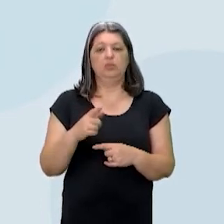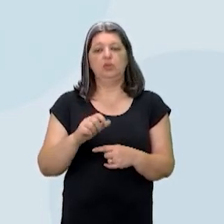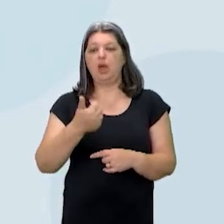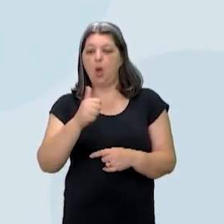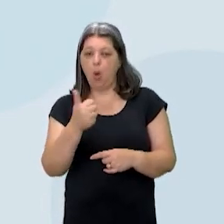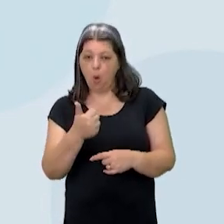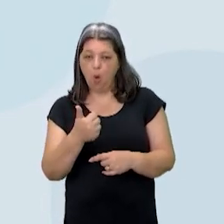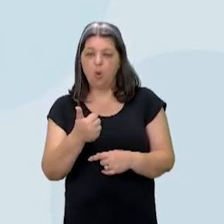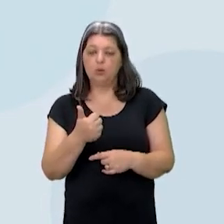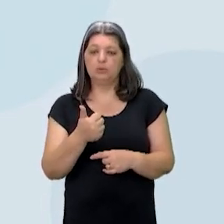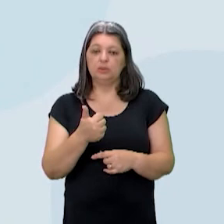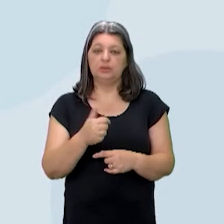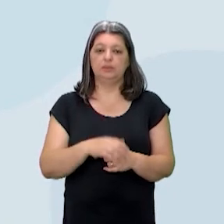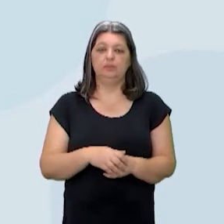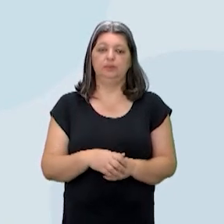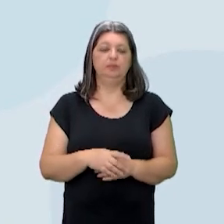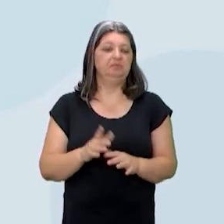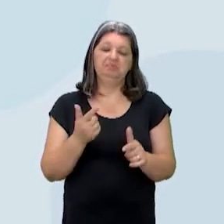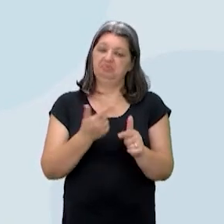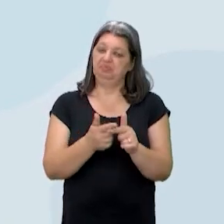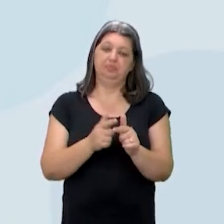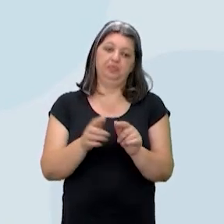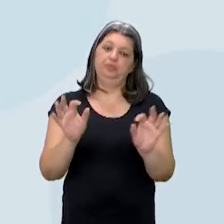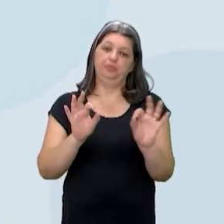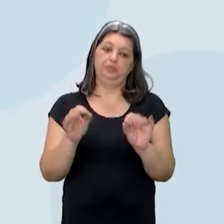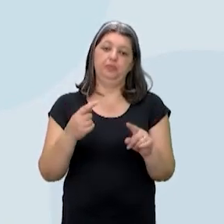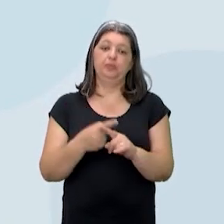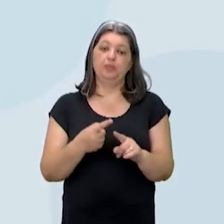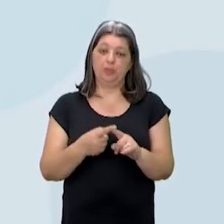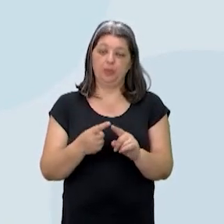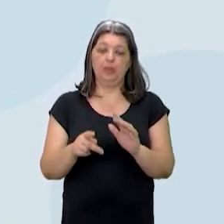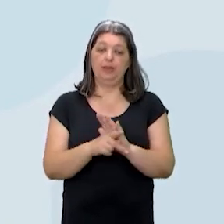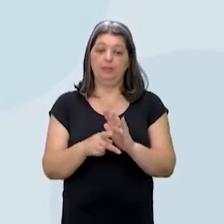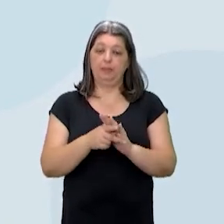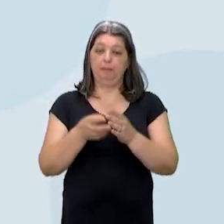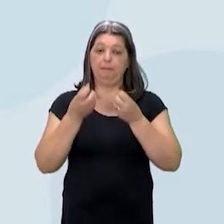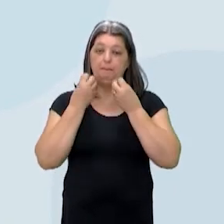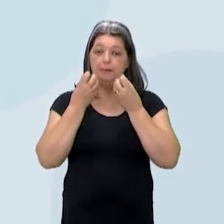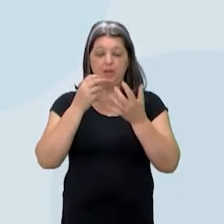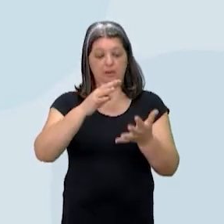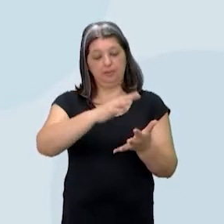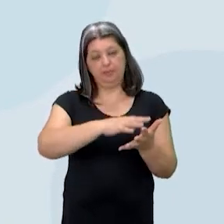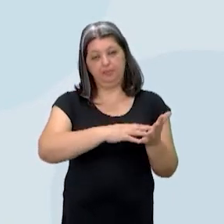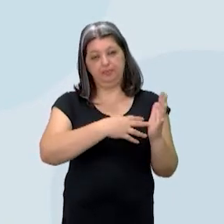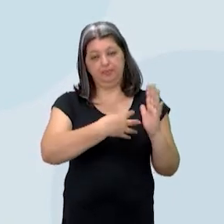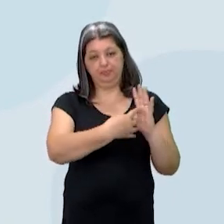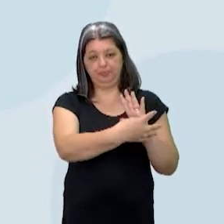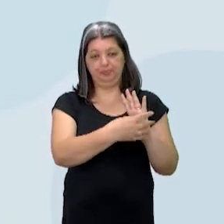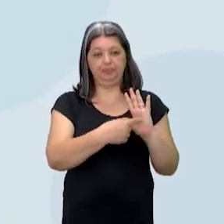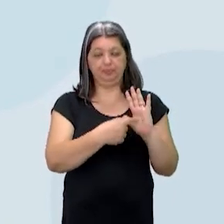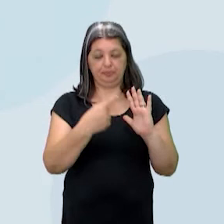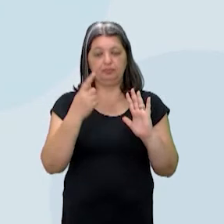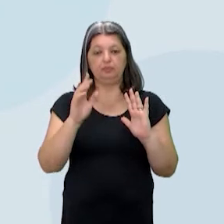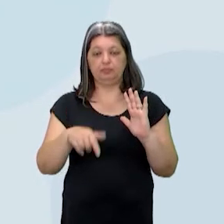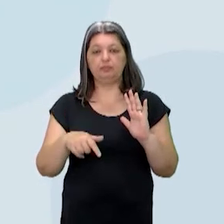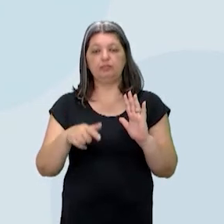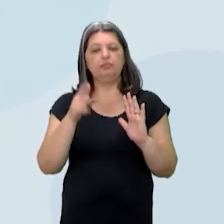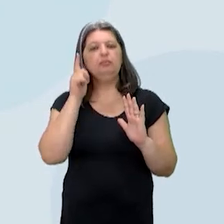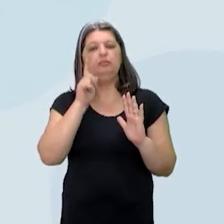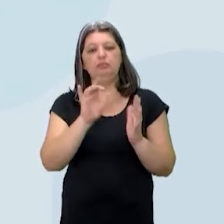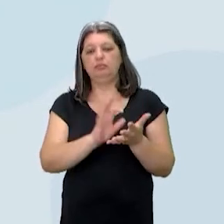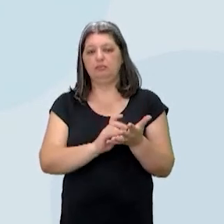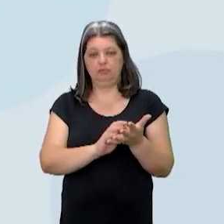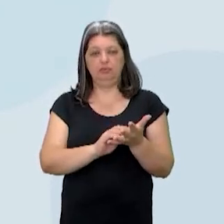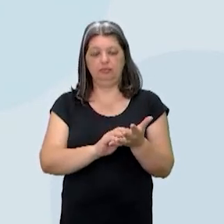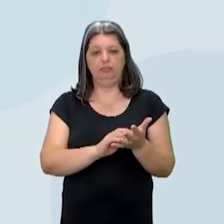11 e assim vai. Não tem problema, porque estes dados que estão na tabela serão suficientes para a gente calcular os que